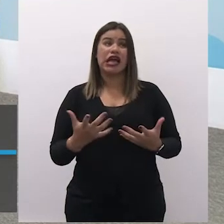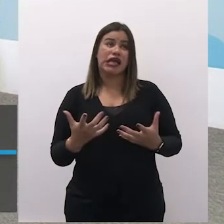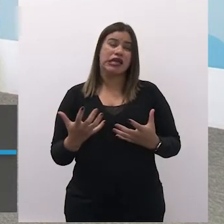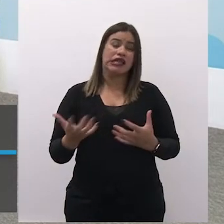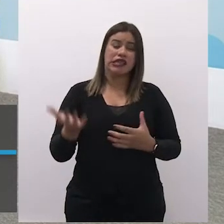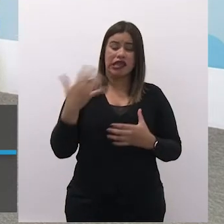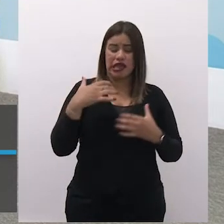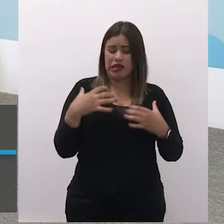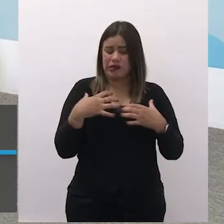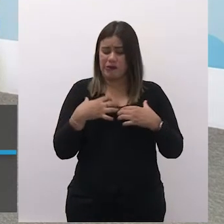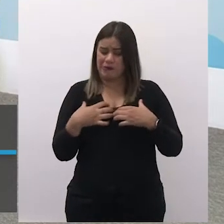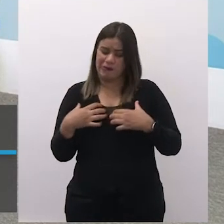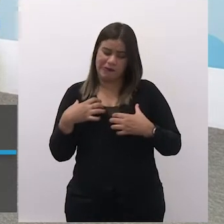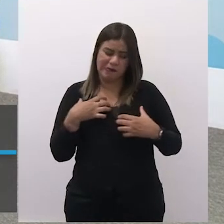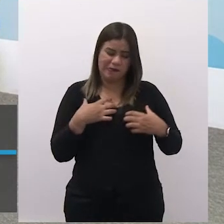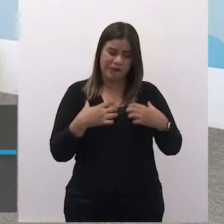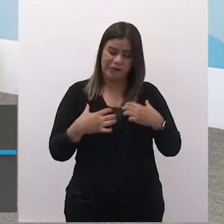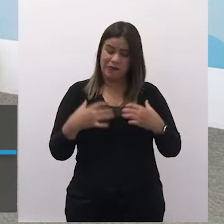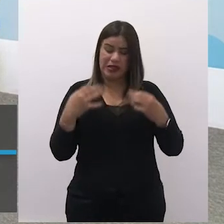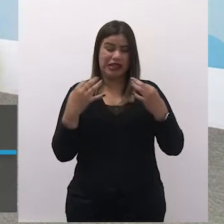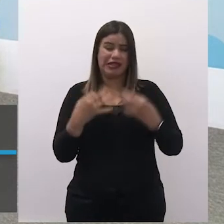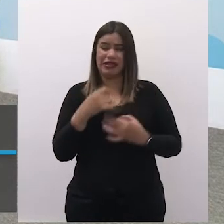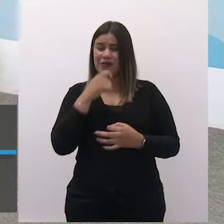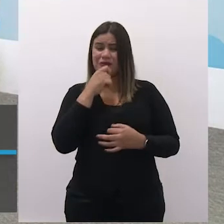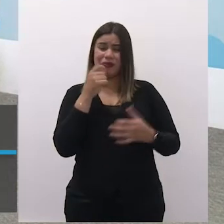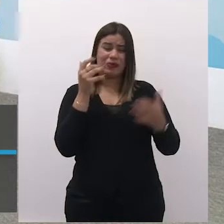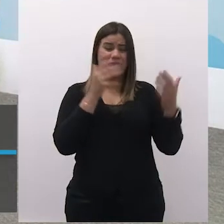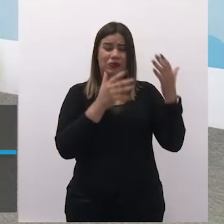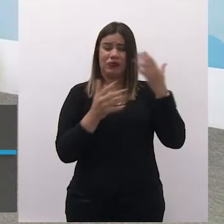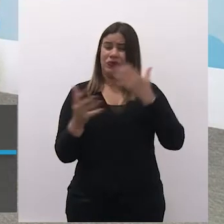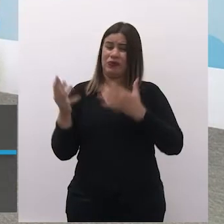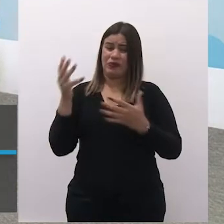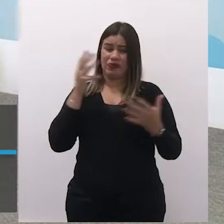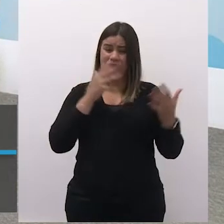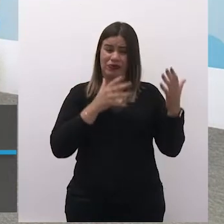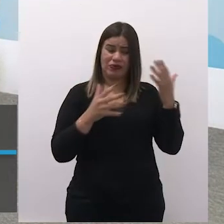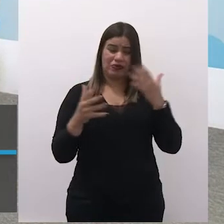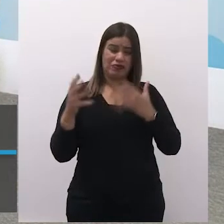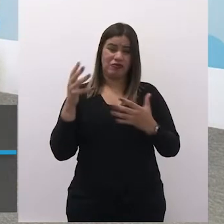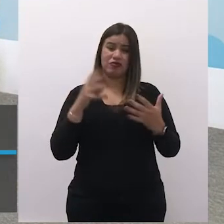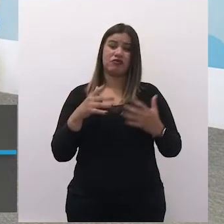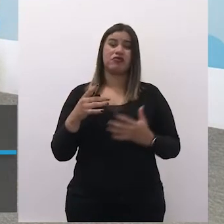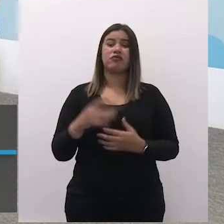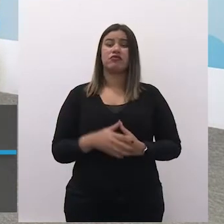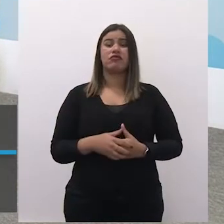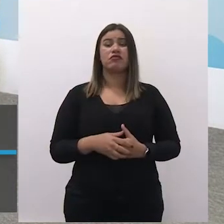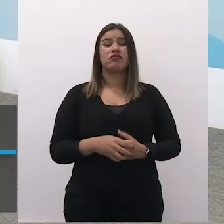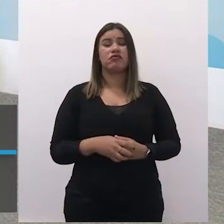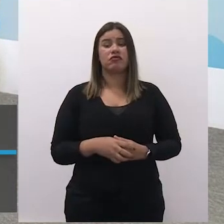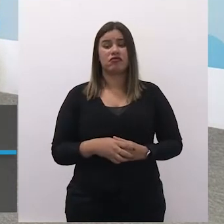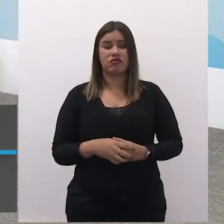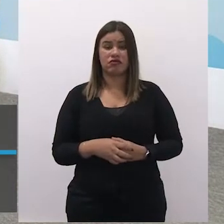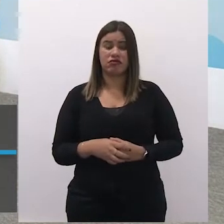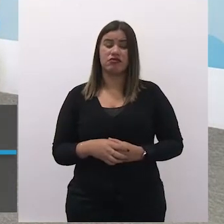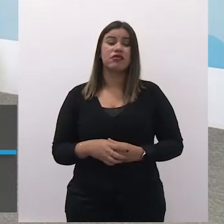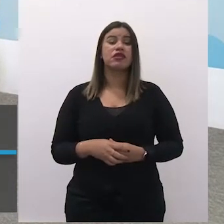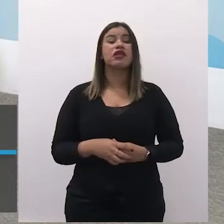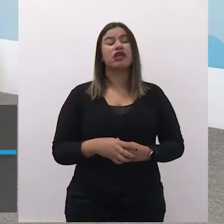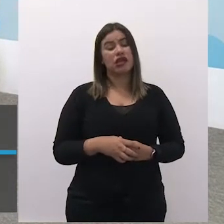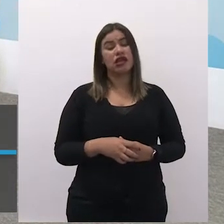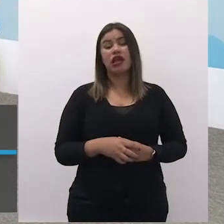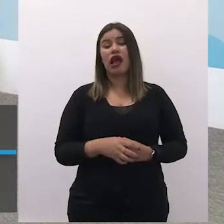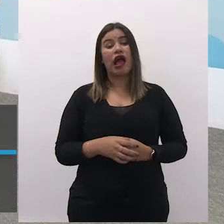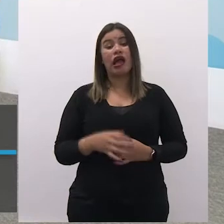com incertezas. Acho que a única, é bem redundante, mas a única certeza que nós temos é que eles chegarão com incertezas,